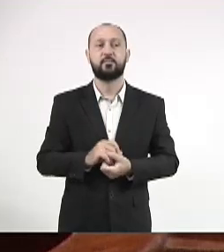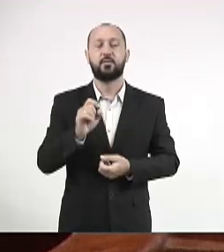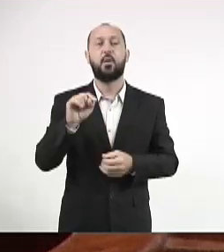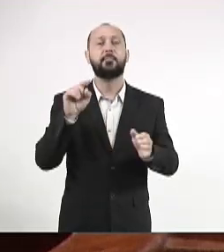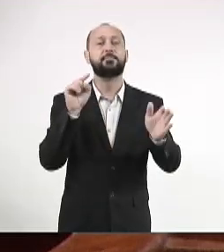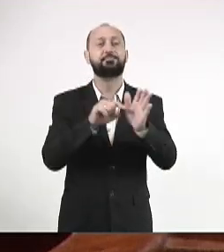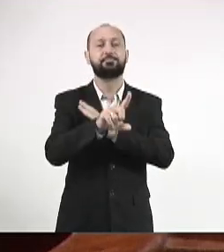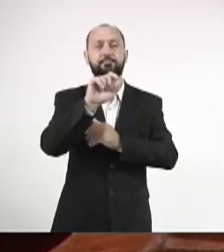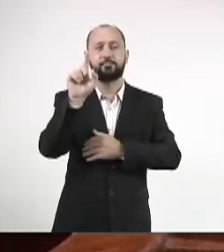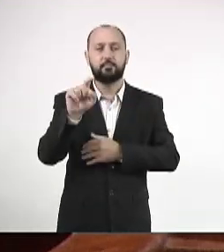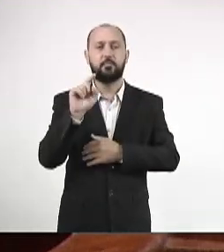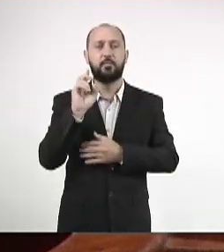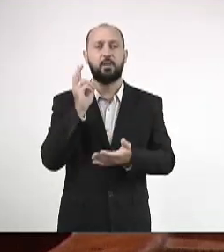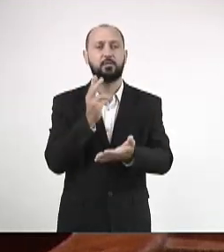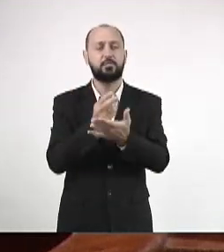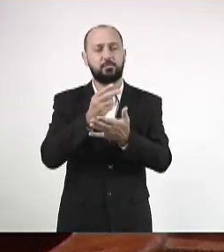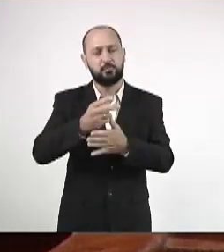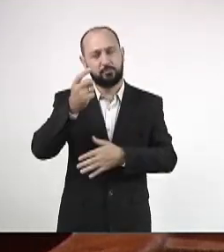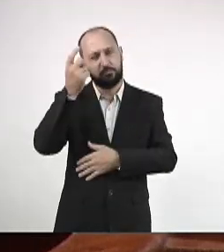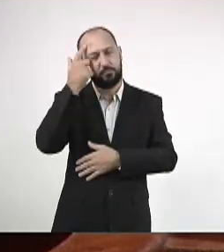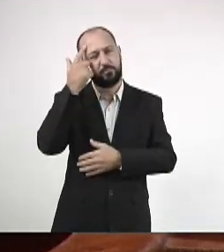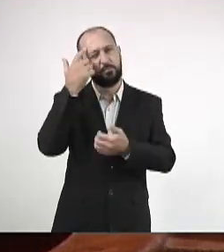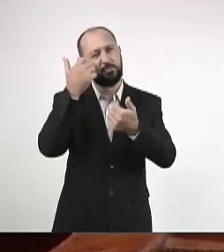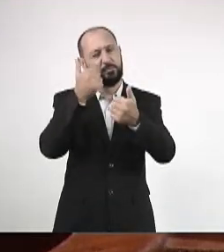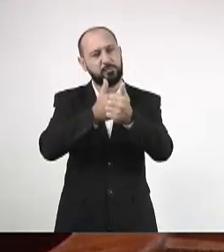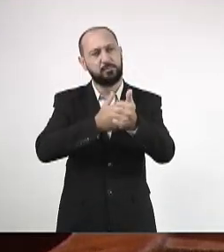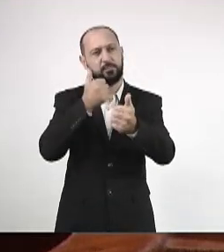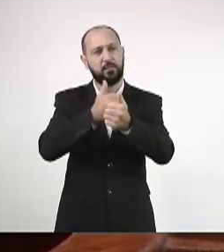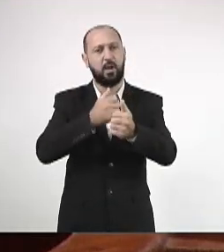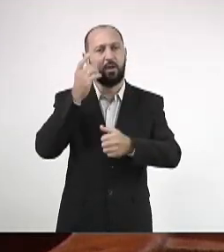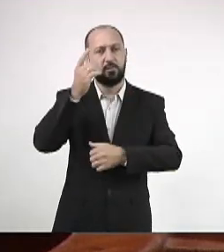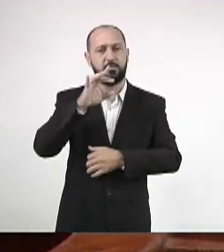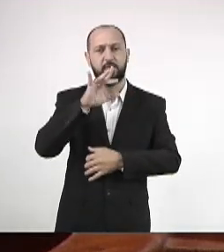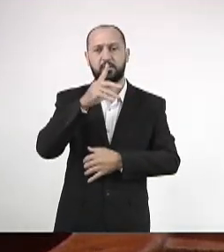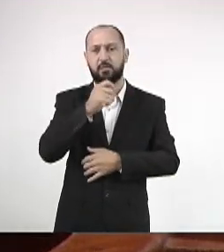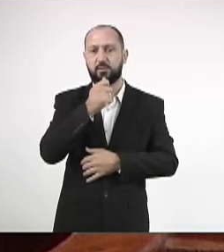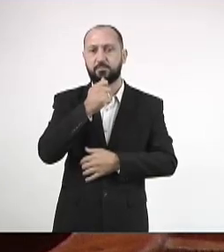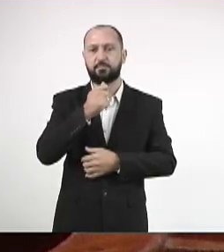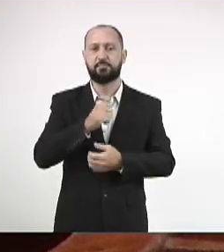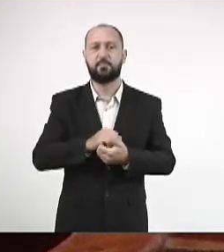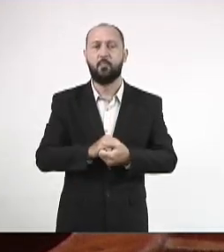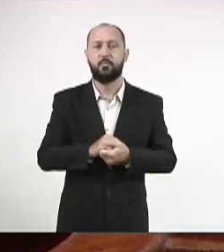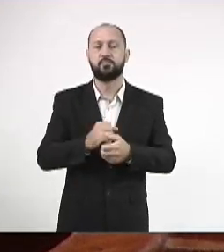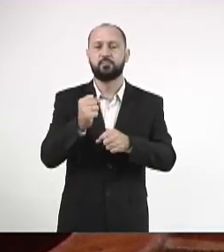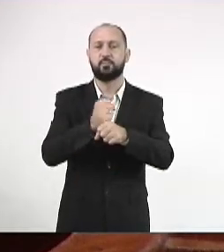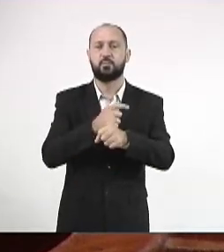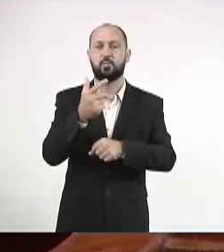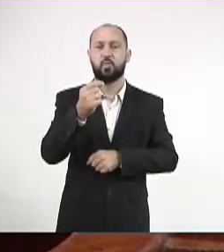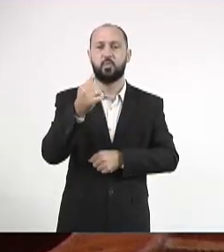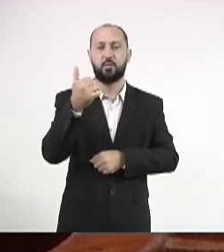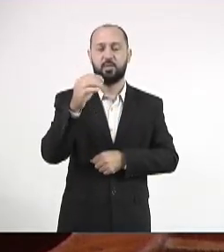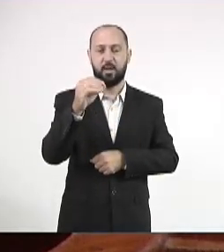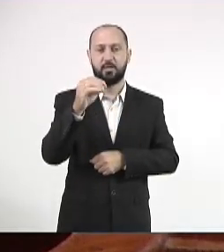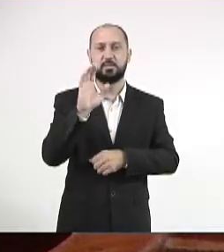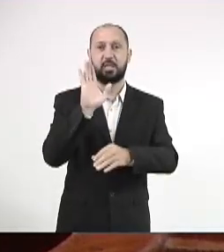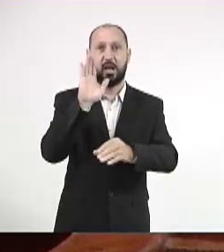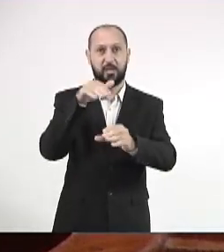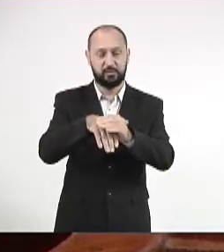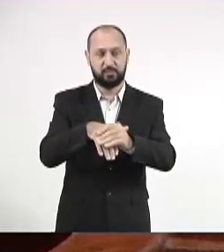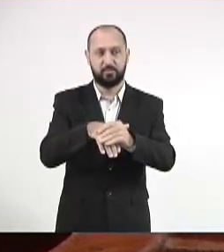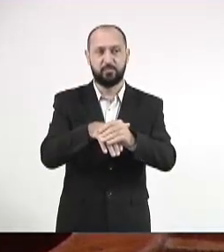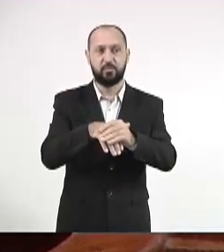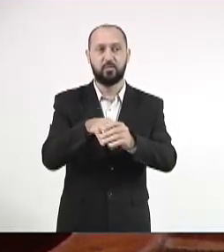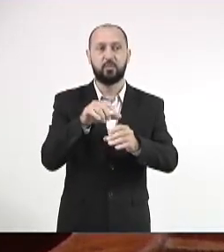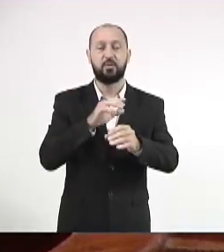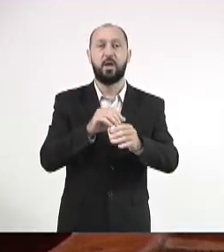é uma pergunta que sempre que passou pela minha cabeça. Sabe, deputada Lia, 2010, no processo eleitoral, quando